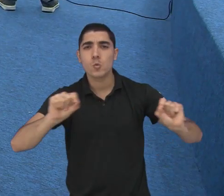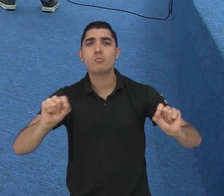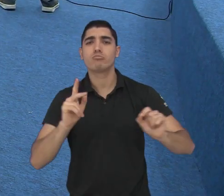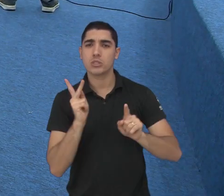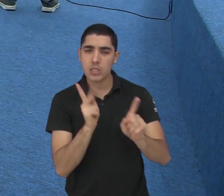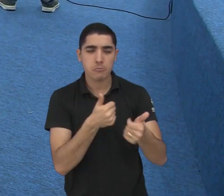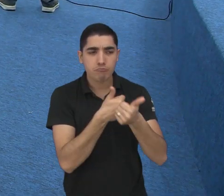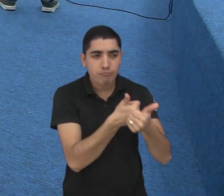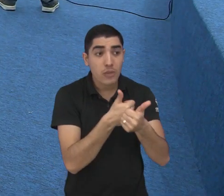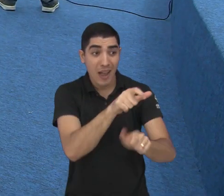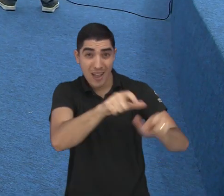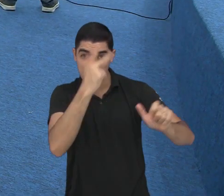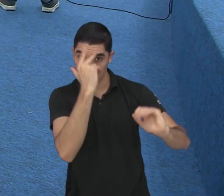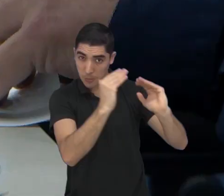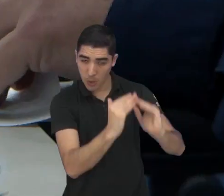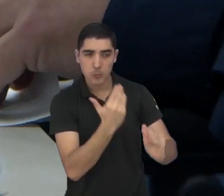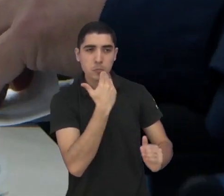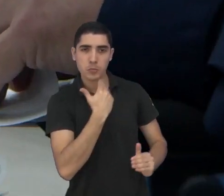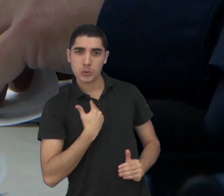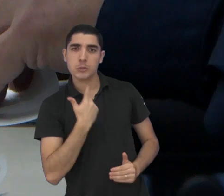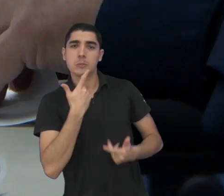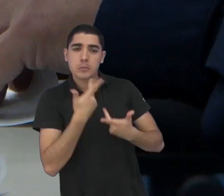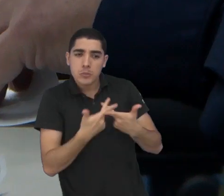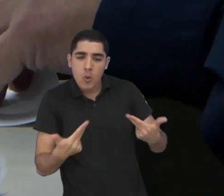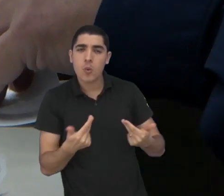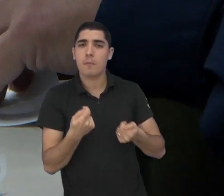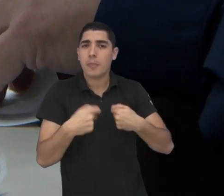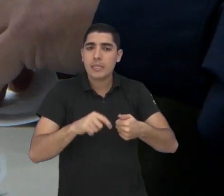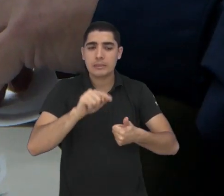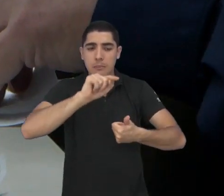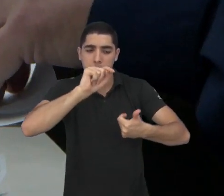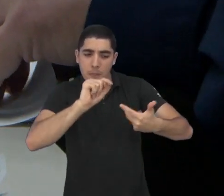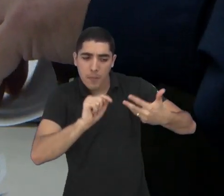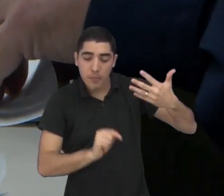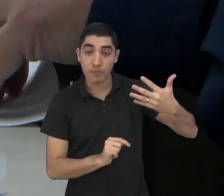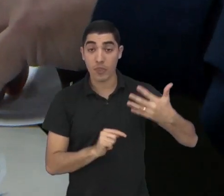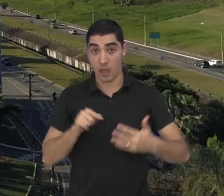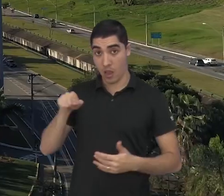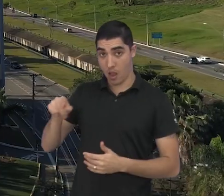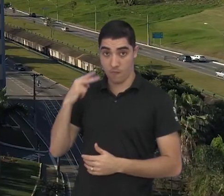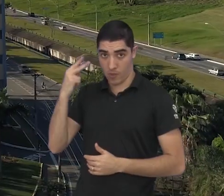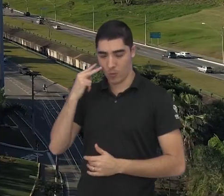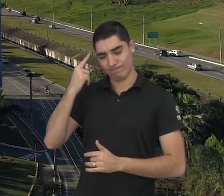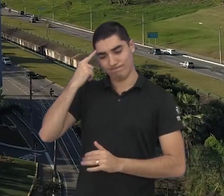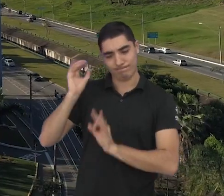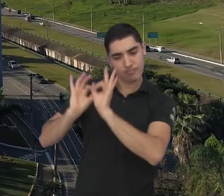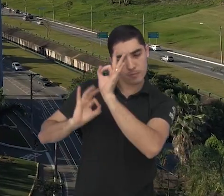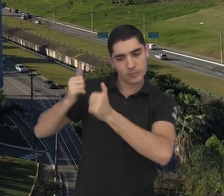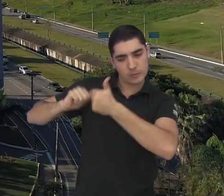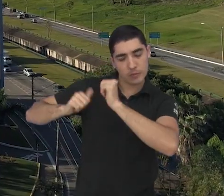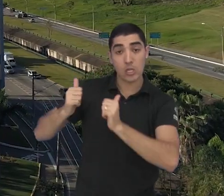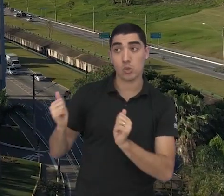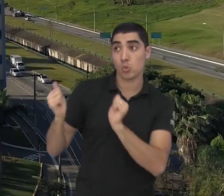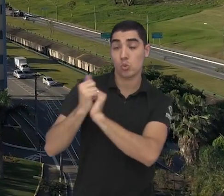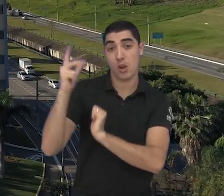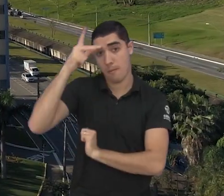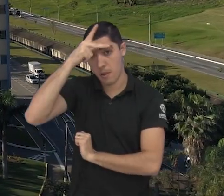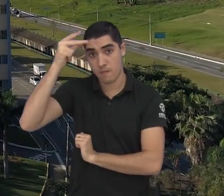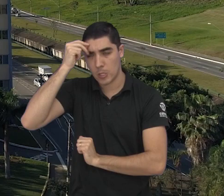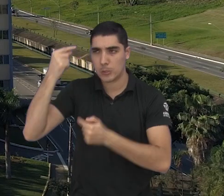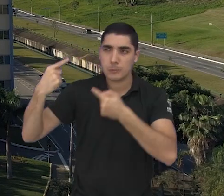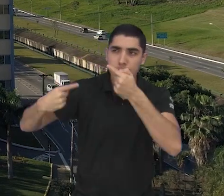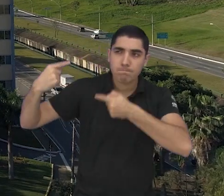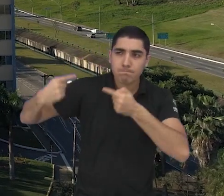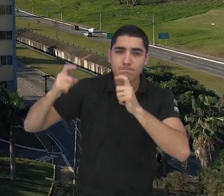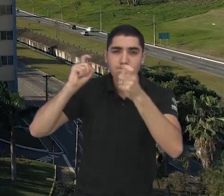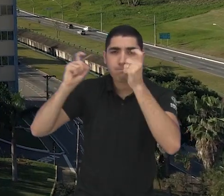recebem as demandas dos moradores. As necessidades são avaliadas e discutidas com o Poder Executivo, para